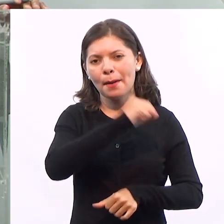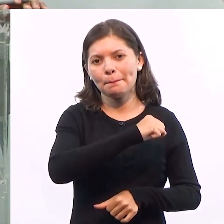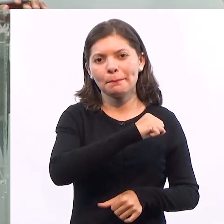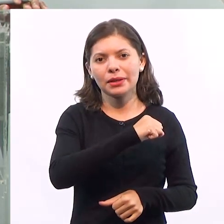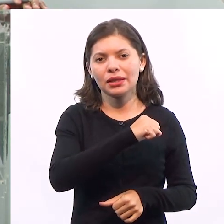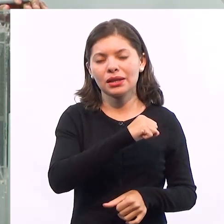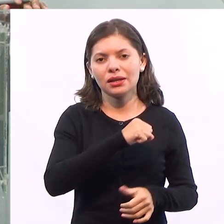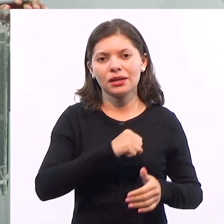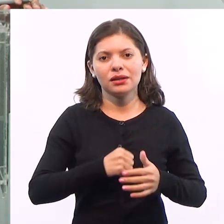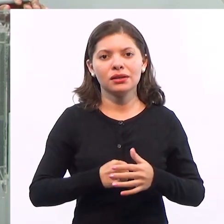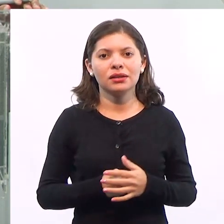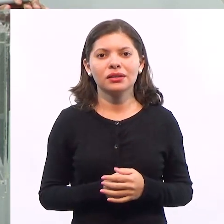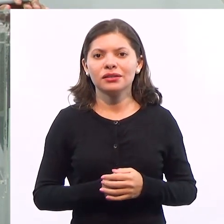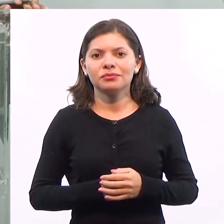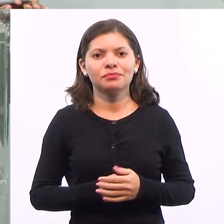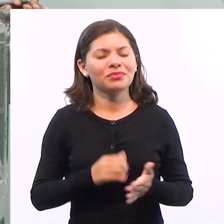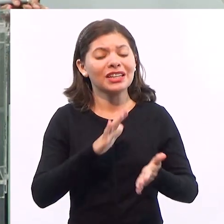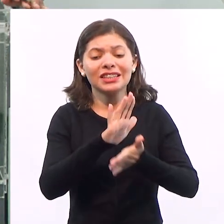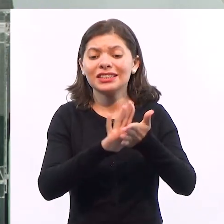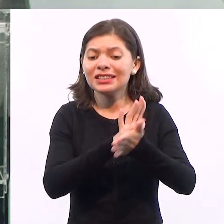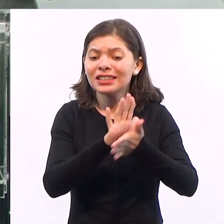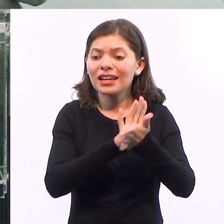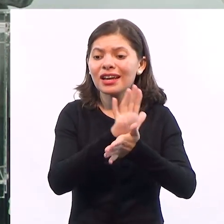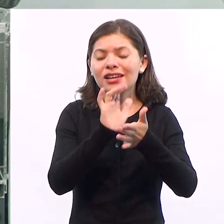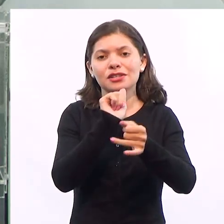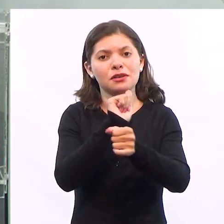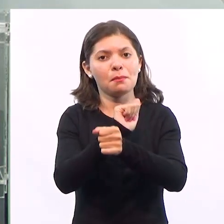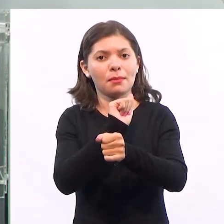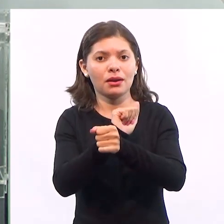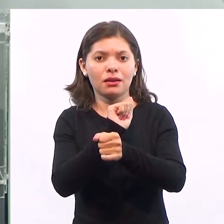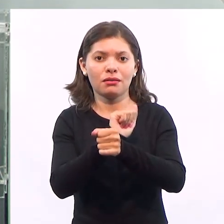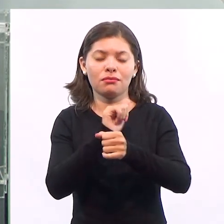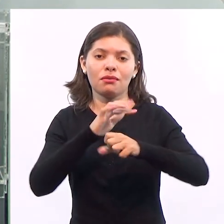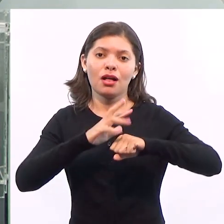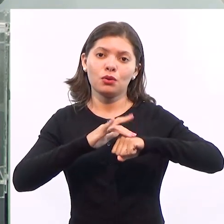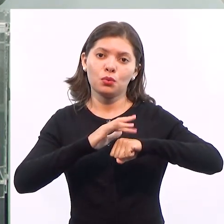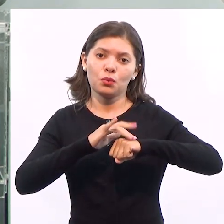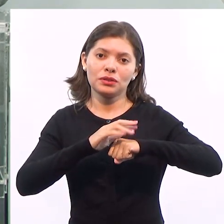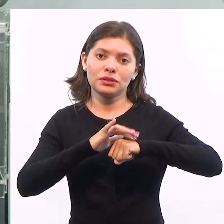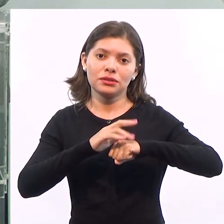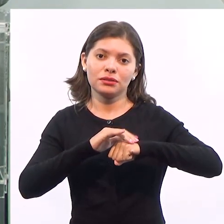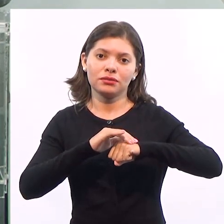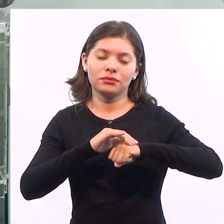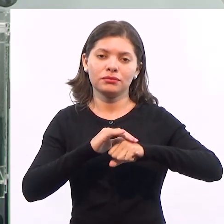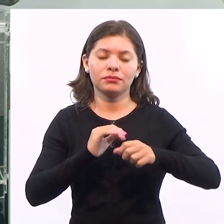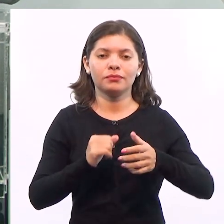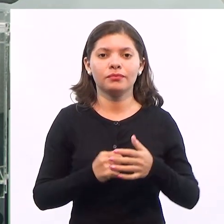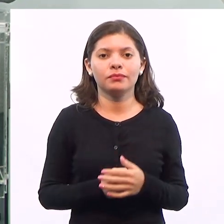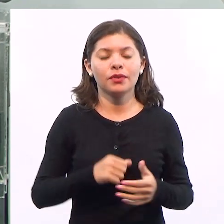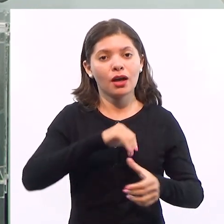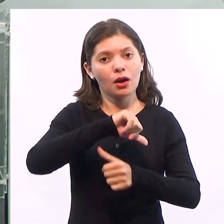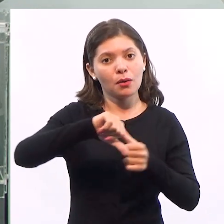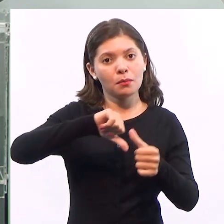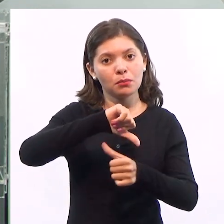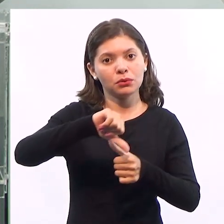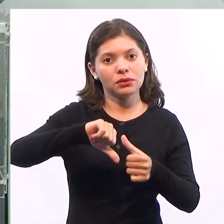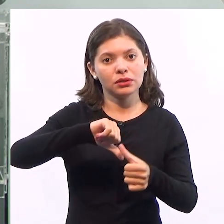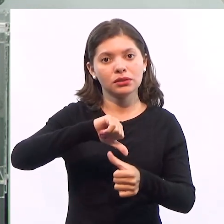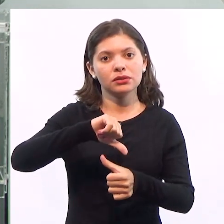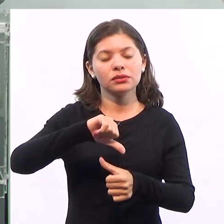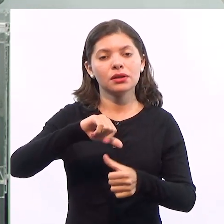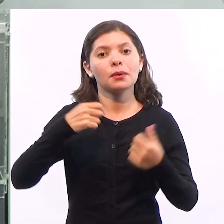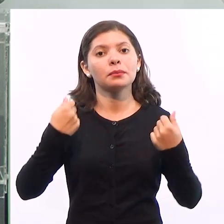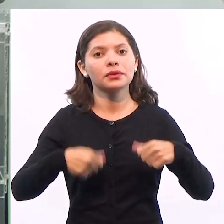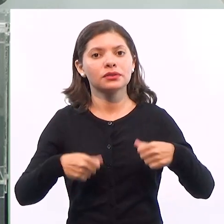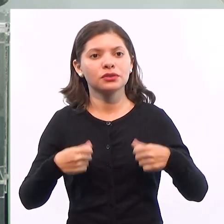uma muito rápida e inesperada. Ninguém estava esperando por essa situação. E essa mudança precisou ser